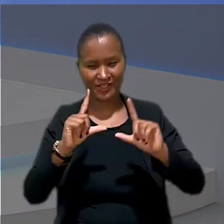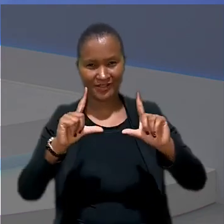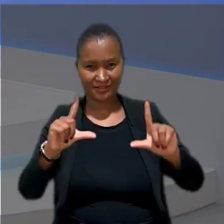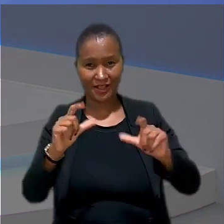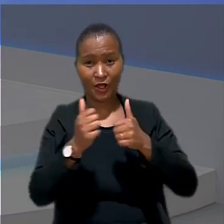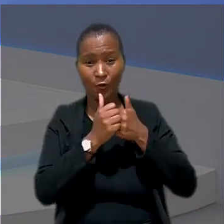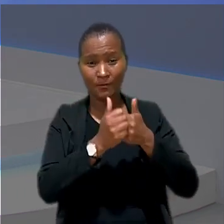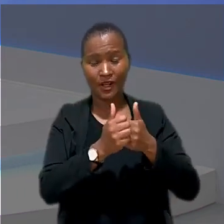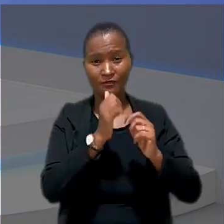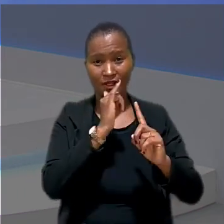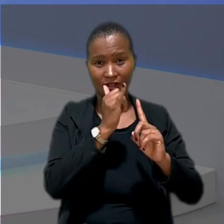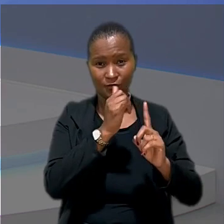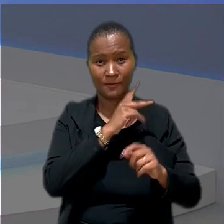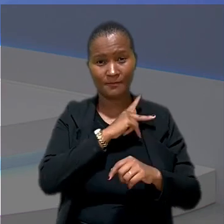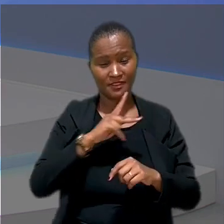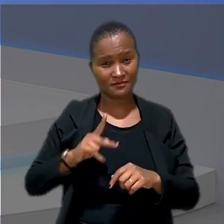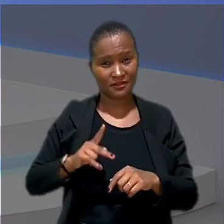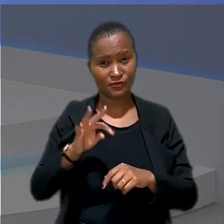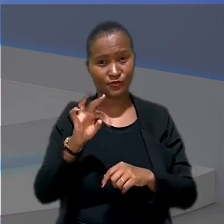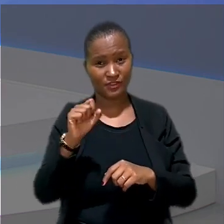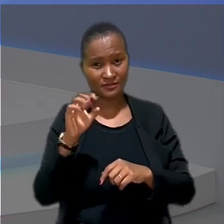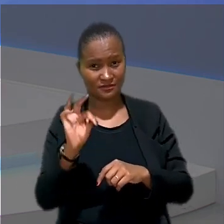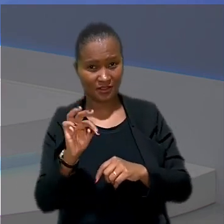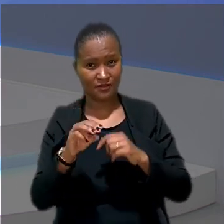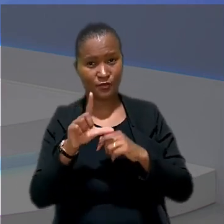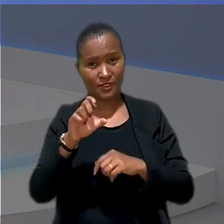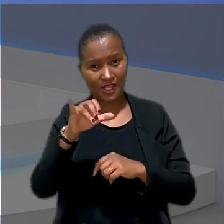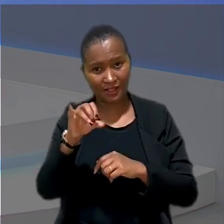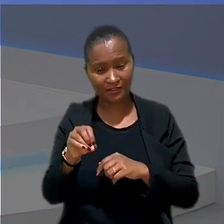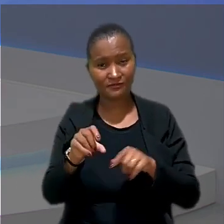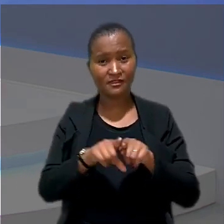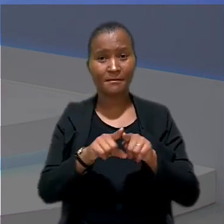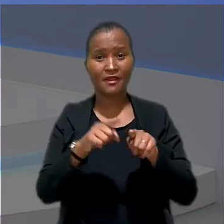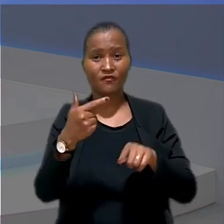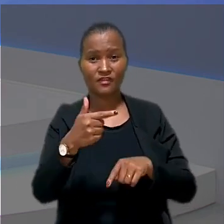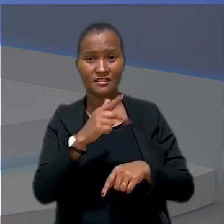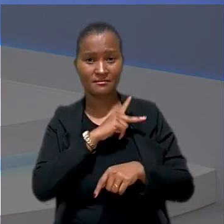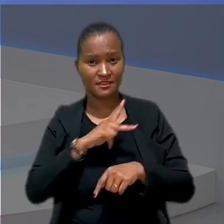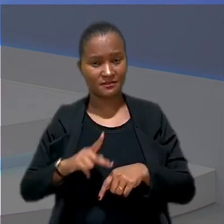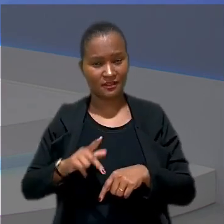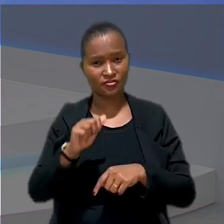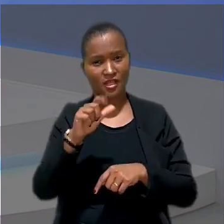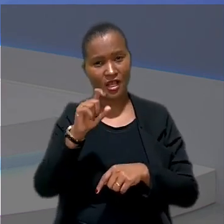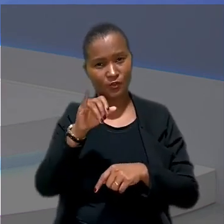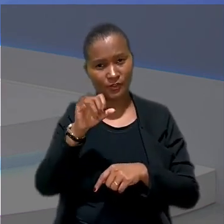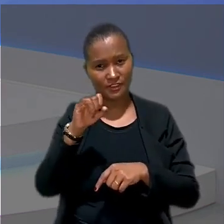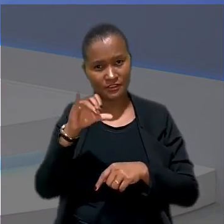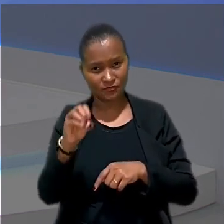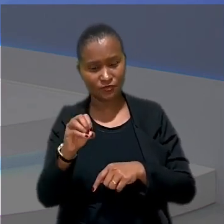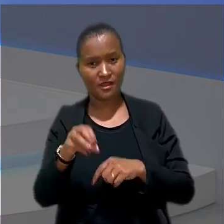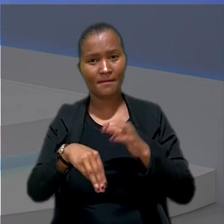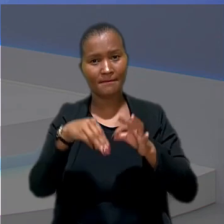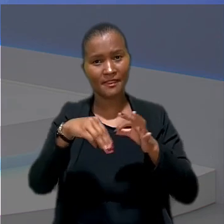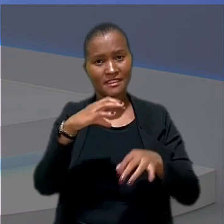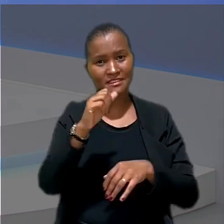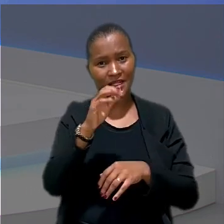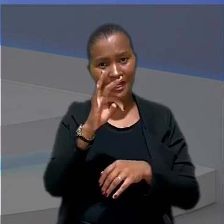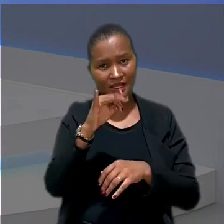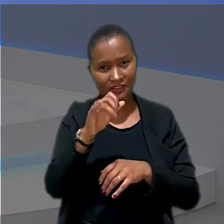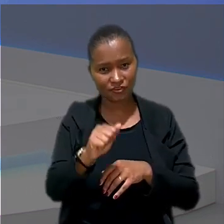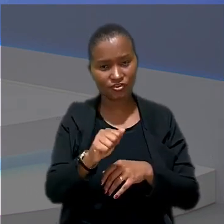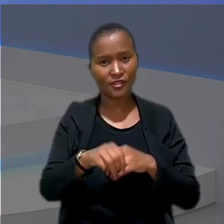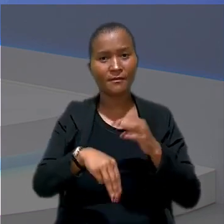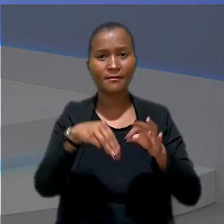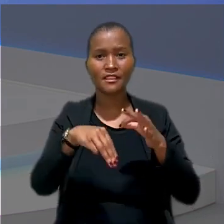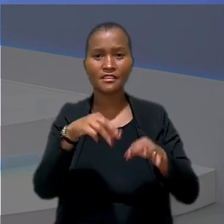tela, acompanharam o relator, o presidente do TST, ministro Lélio Bentes Correia, o vice-presidente do TST, ministro Aloysio Corrêa da Veiga, a ministra